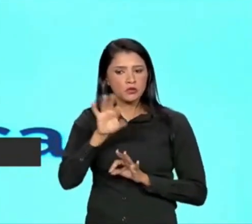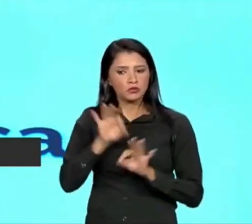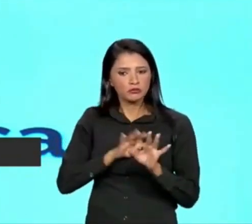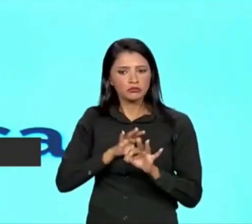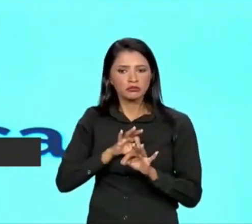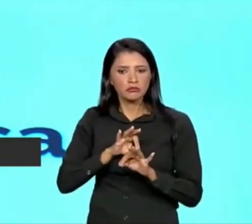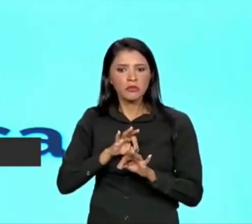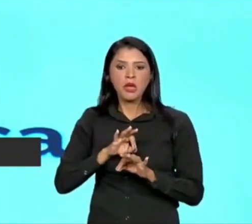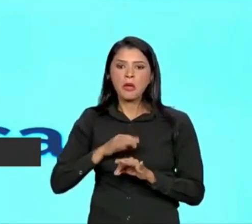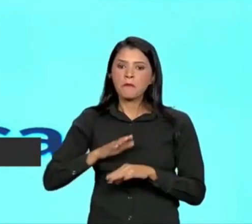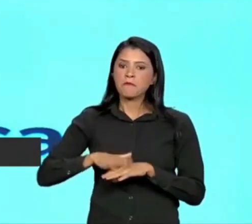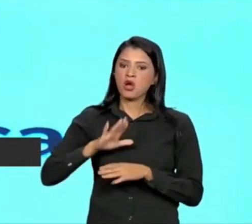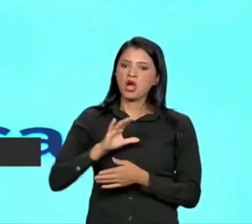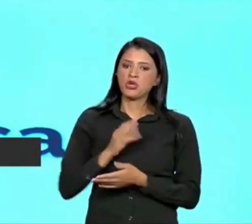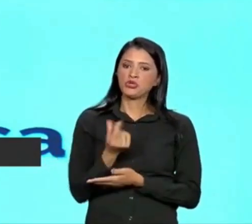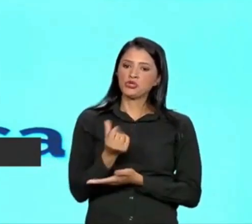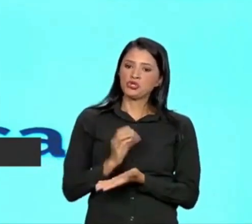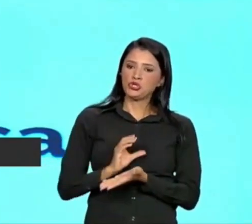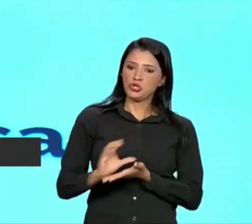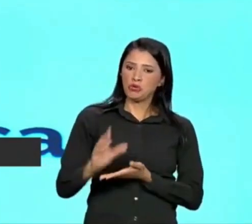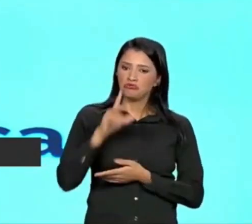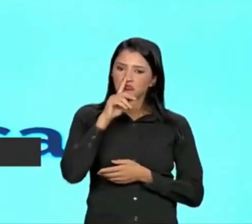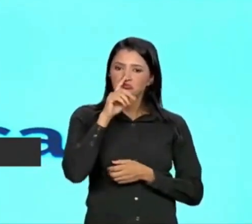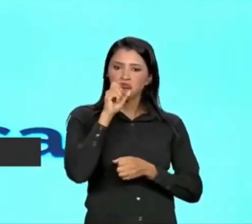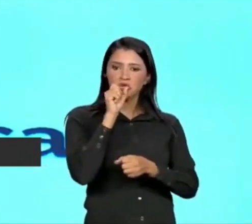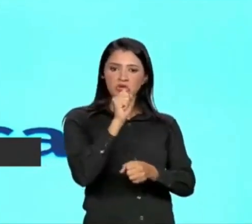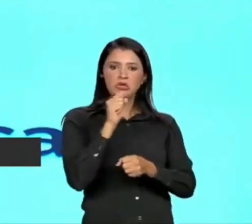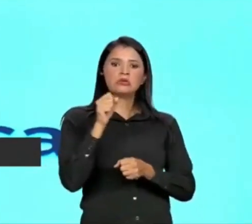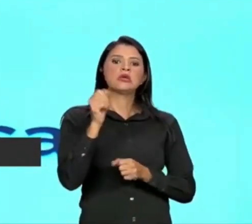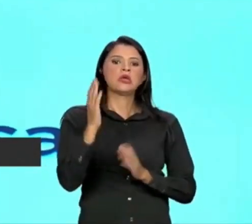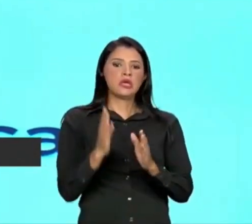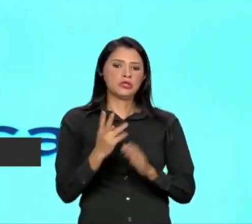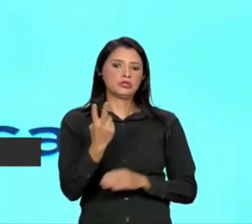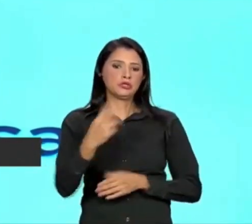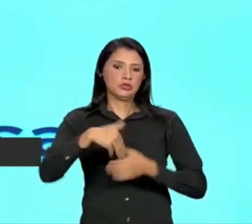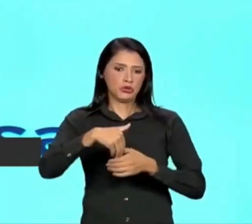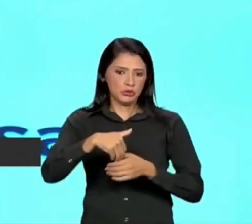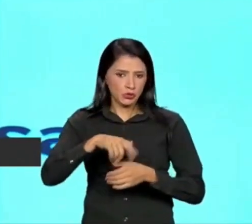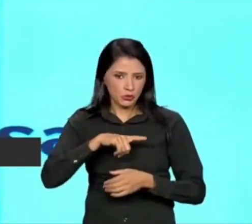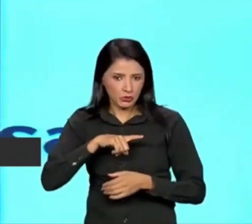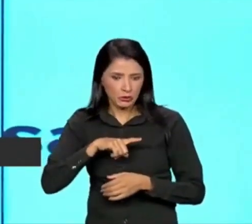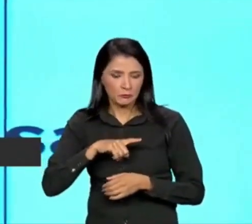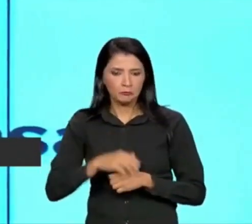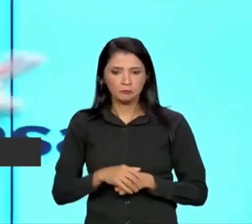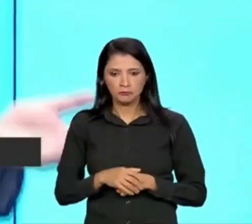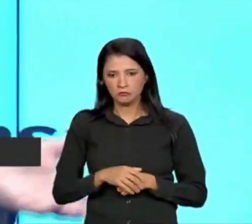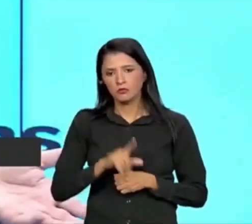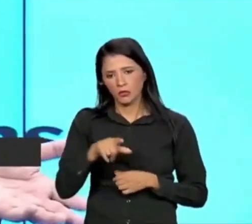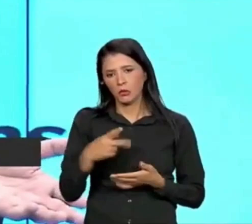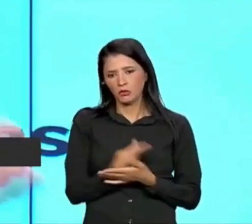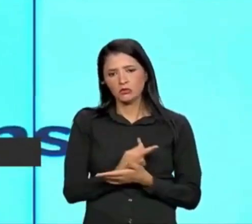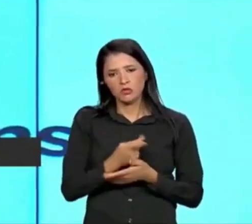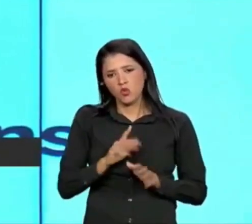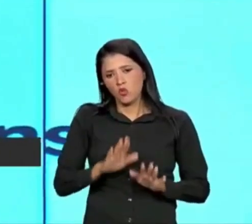de mais dinheiro para fortalecer a operação do segundo turno. E assim foi feito. A Polícia